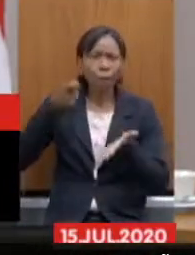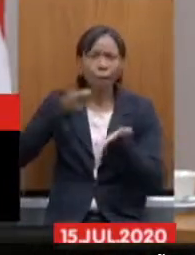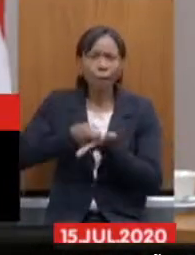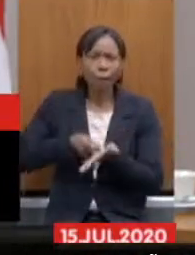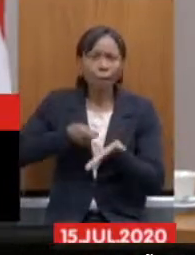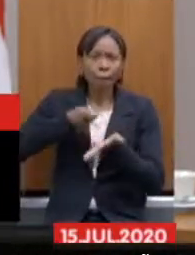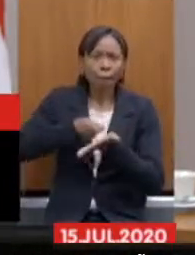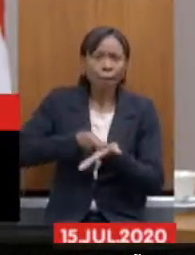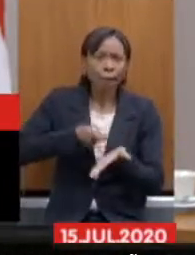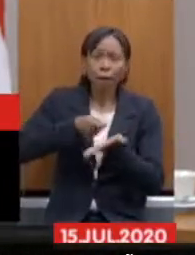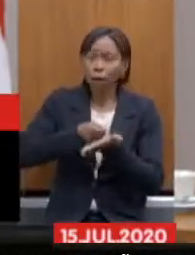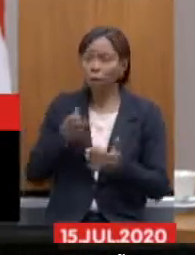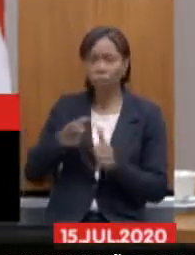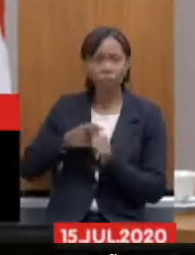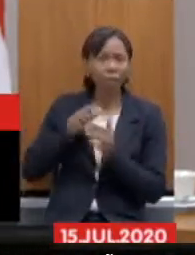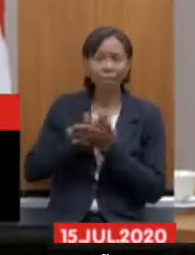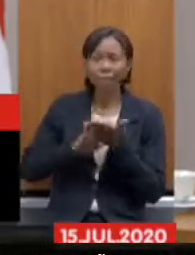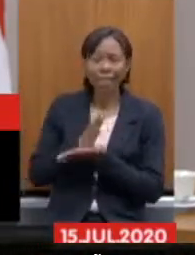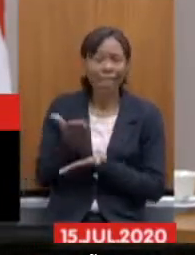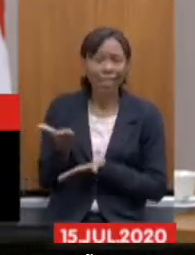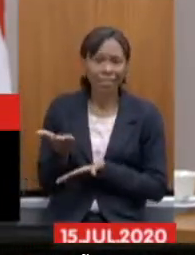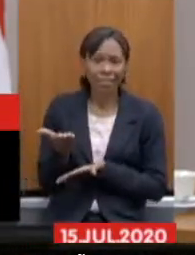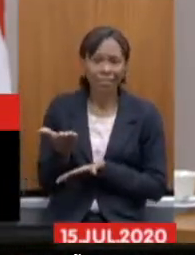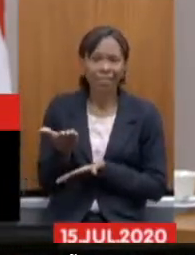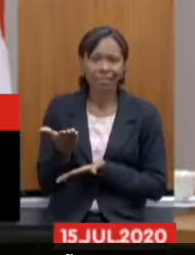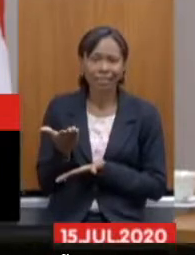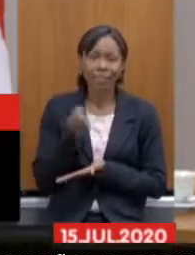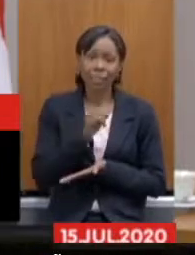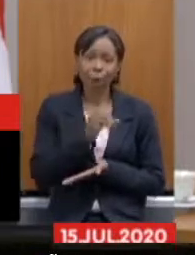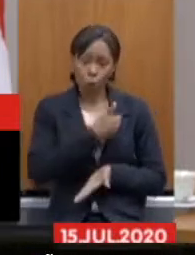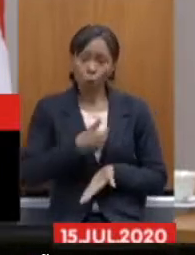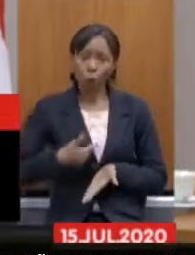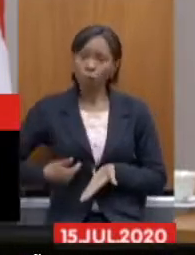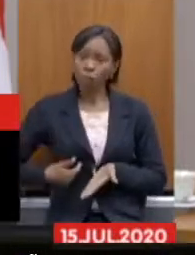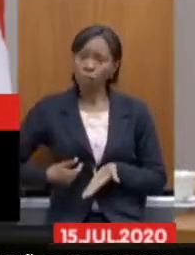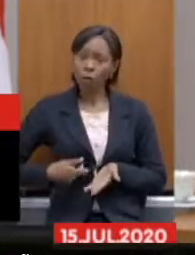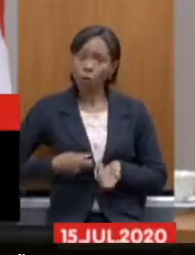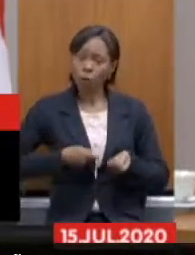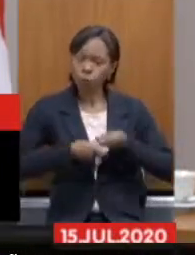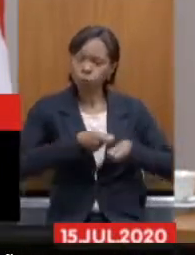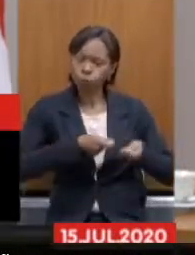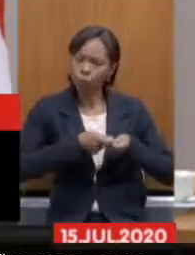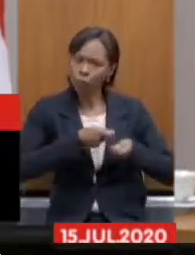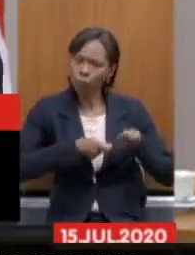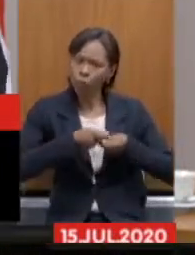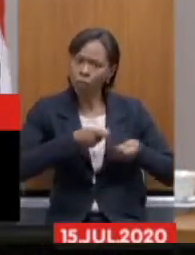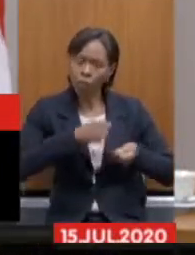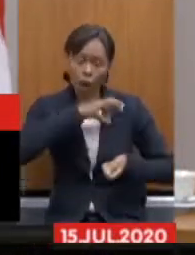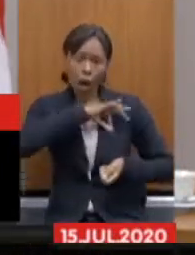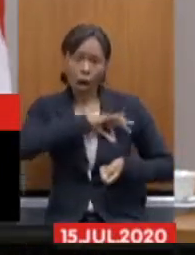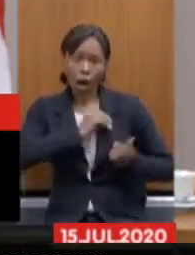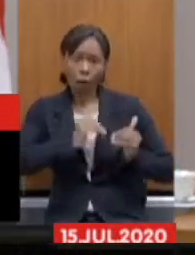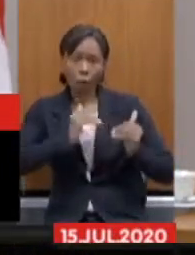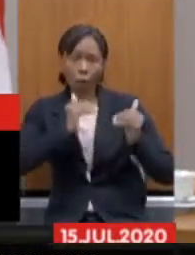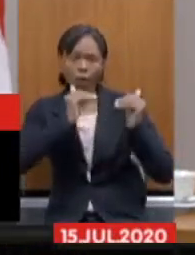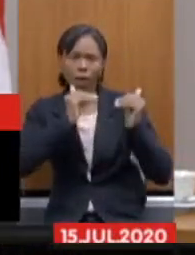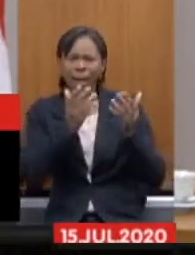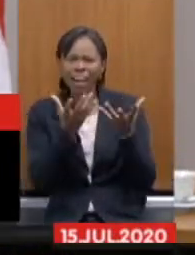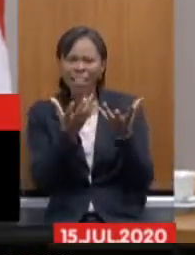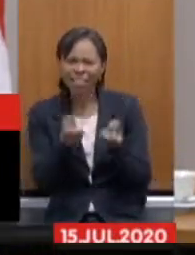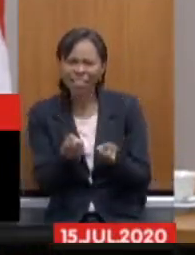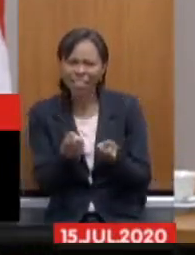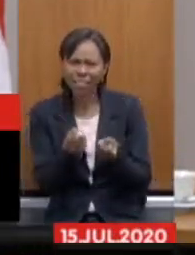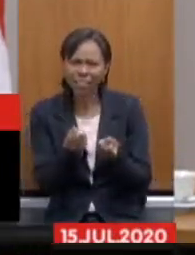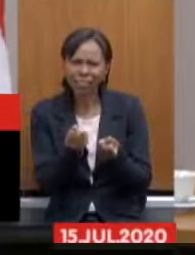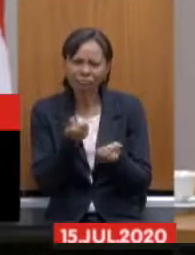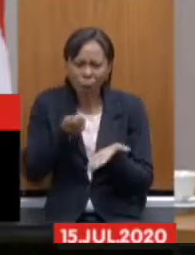deve e se o governo gerencio crescimento da folha não podemos aceitar que ele estabeleça a contribuição